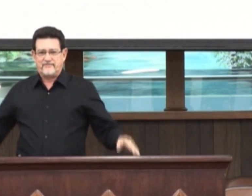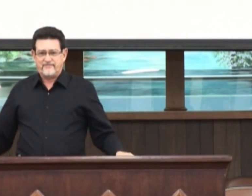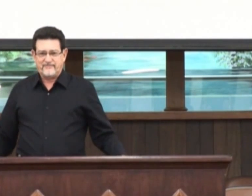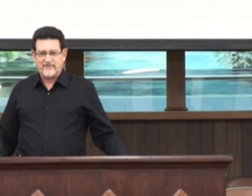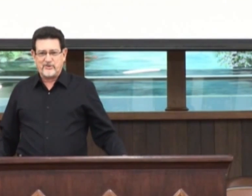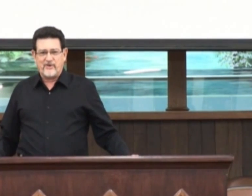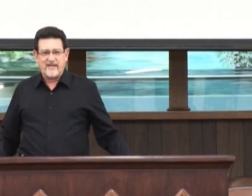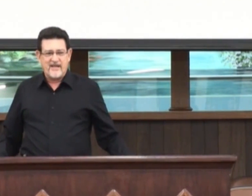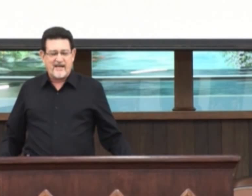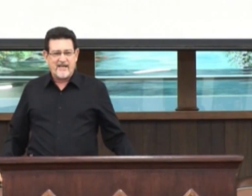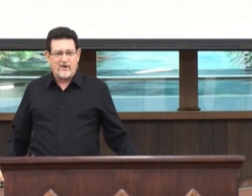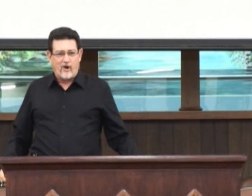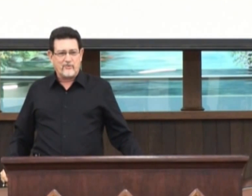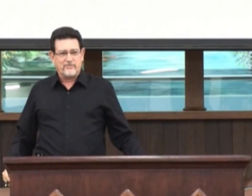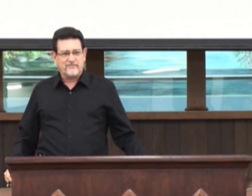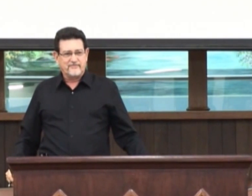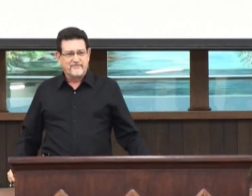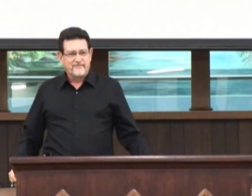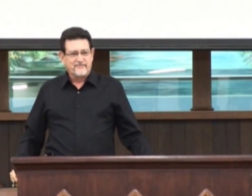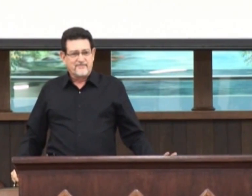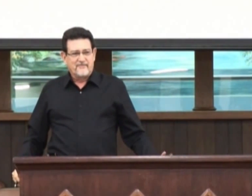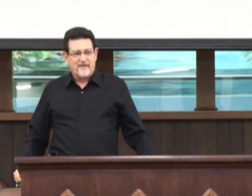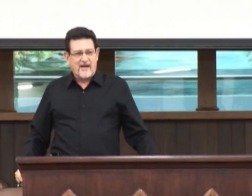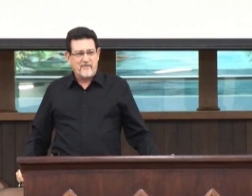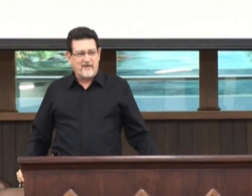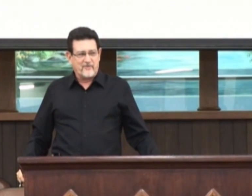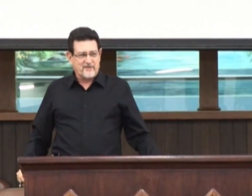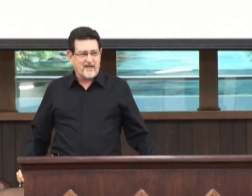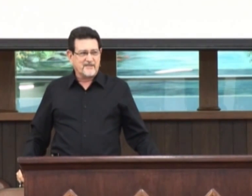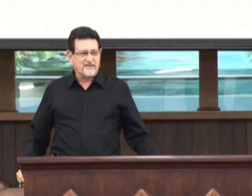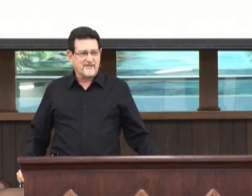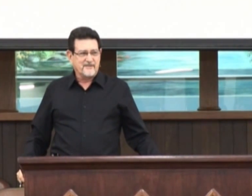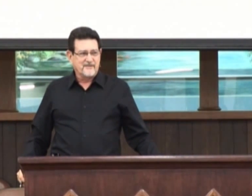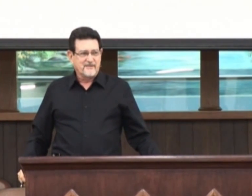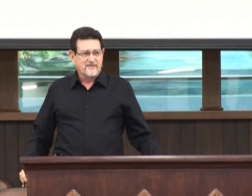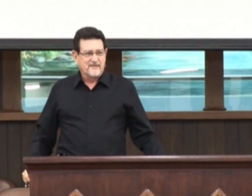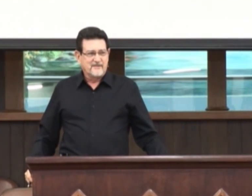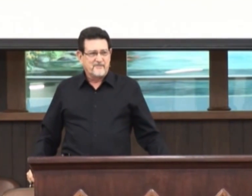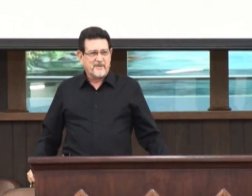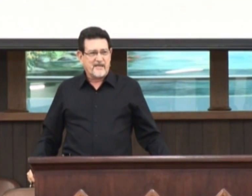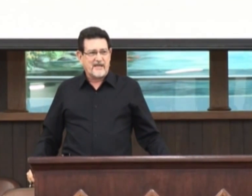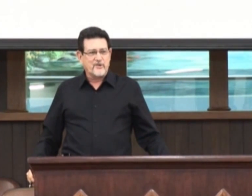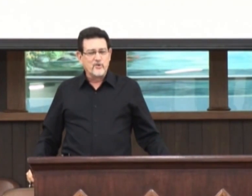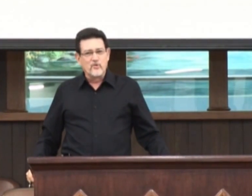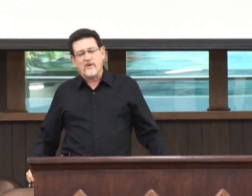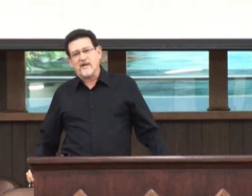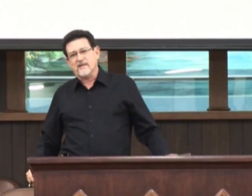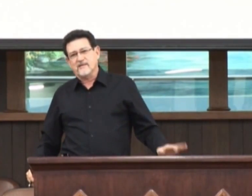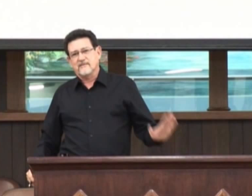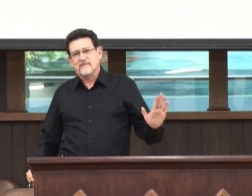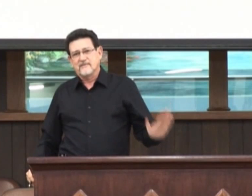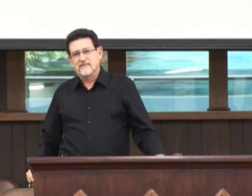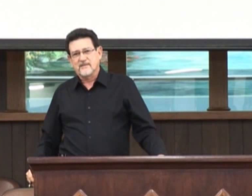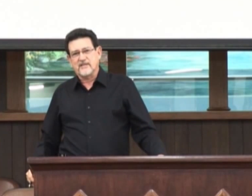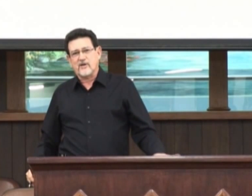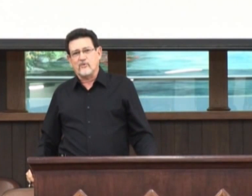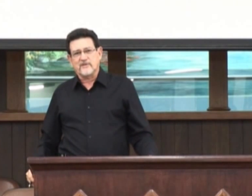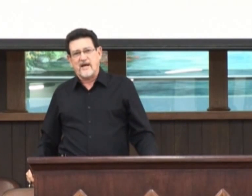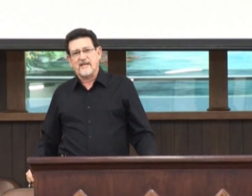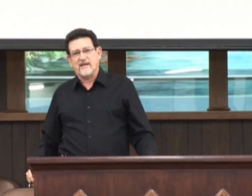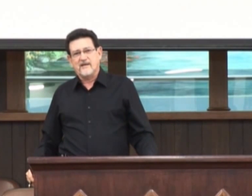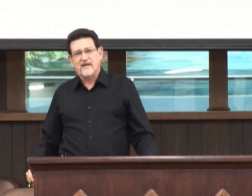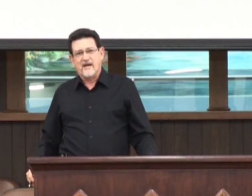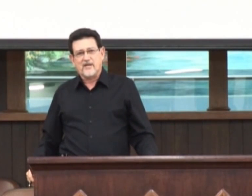favor, deixa eu render aqui logo a minha vontade, para que ela nunca